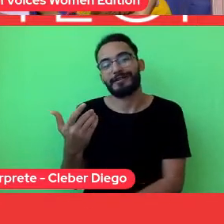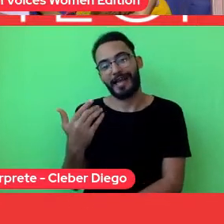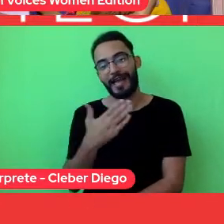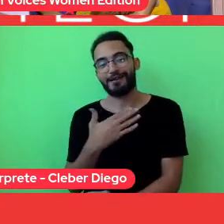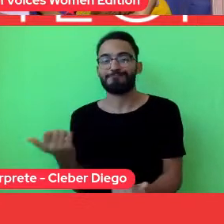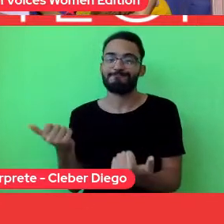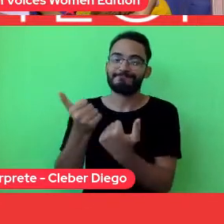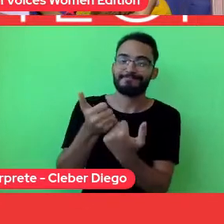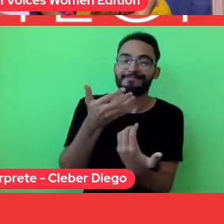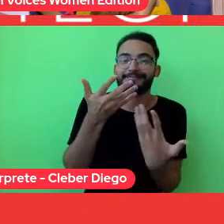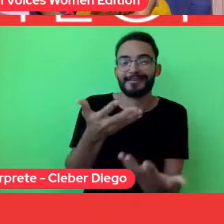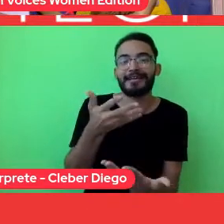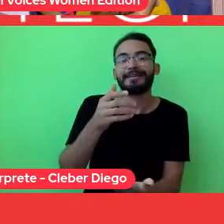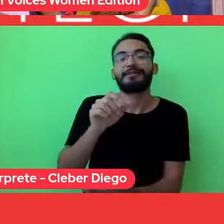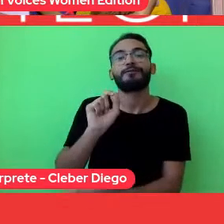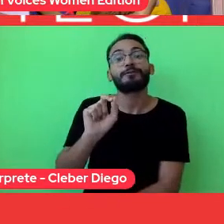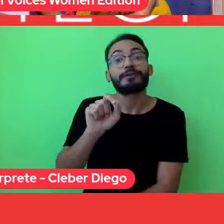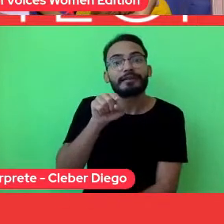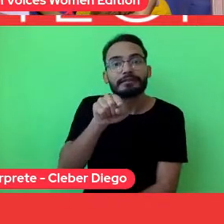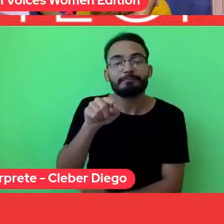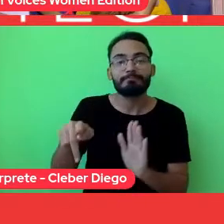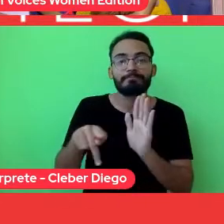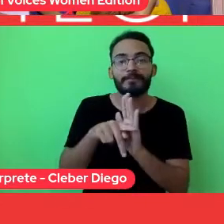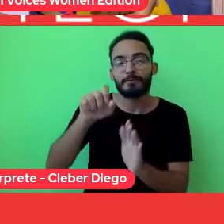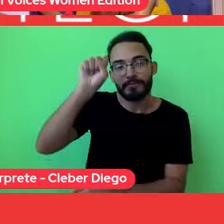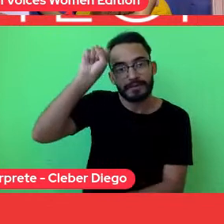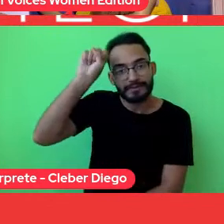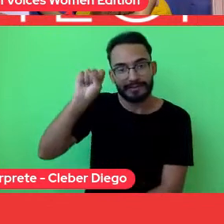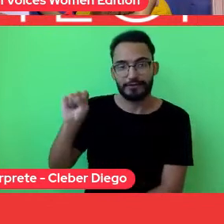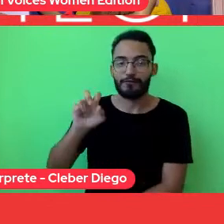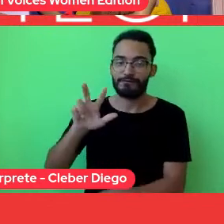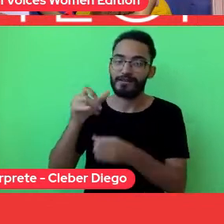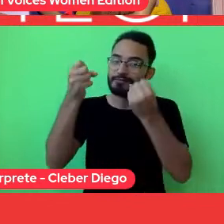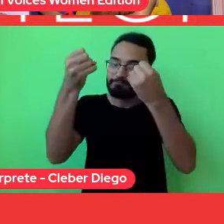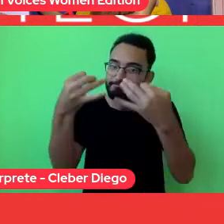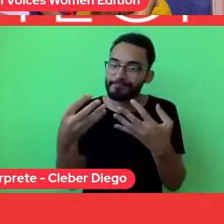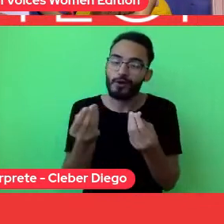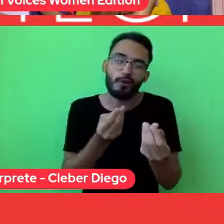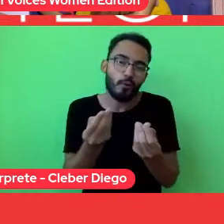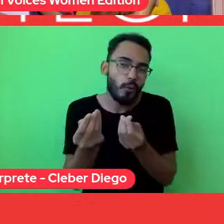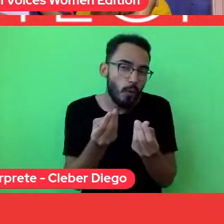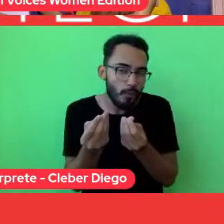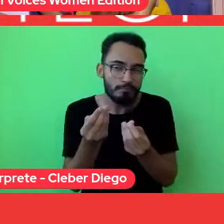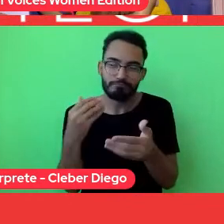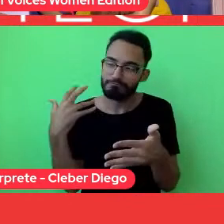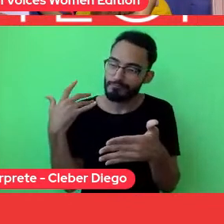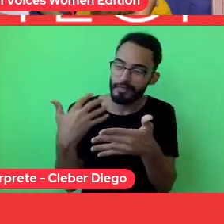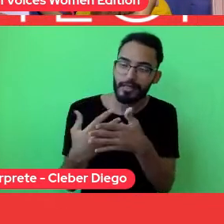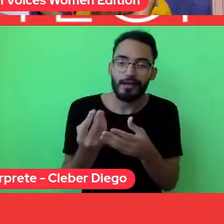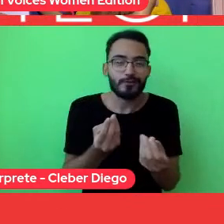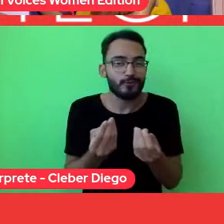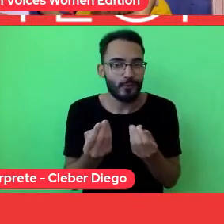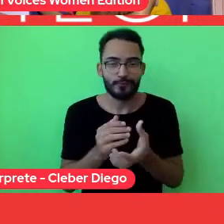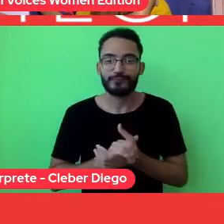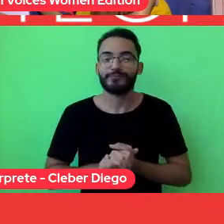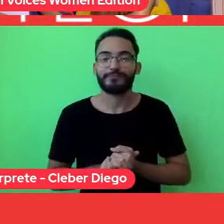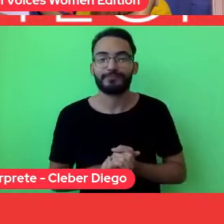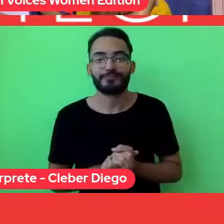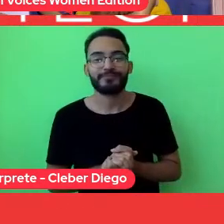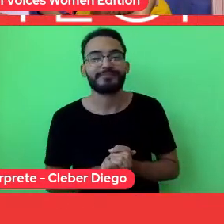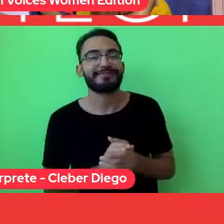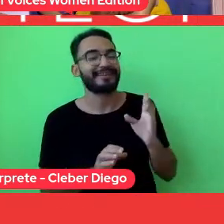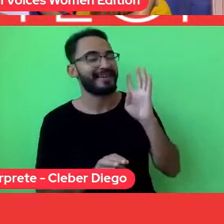como, especialmente, né, o grupo de afinidade de mulheres, como ele vem acontecendo a partir daí.